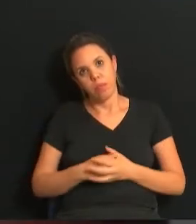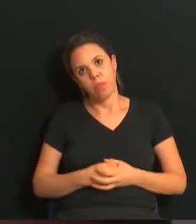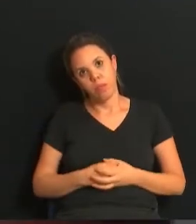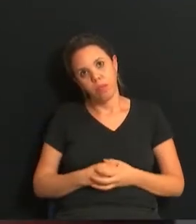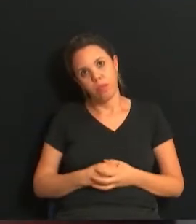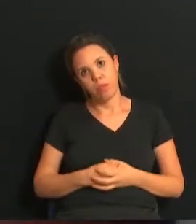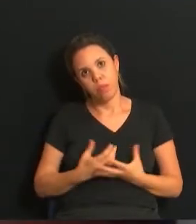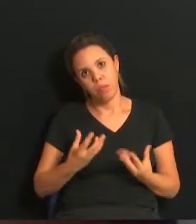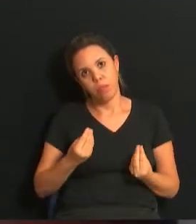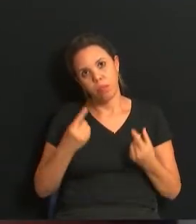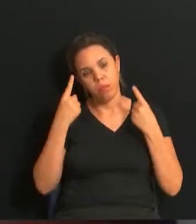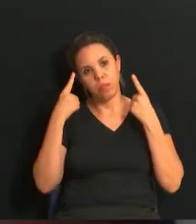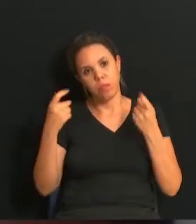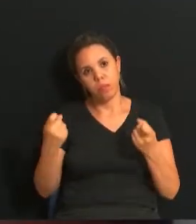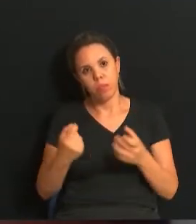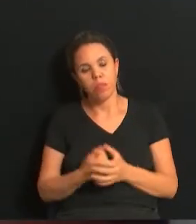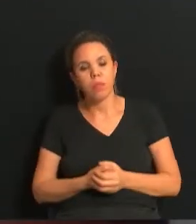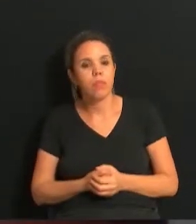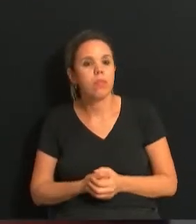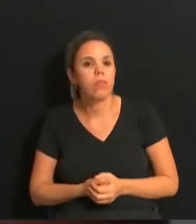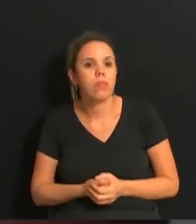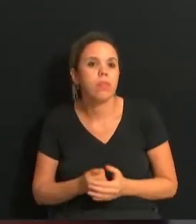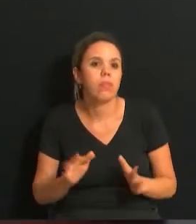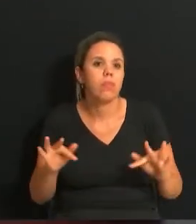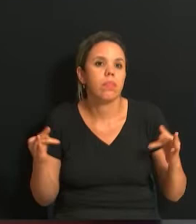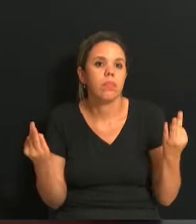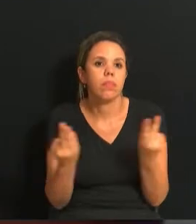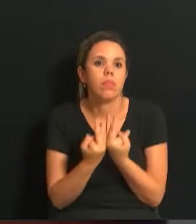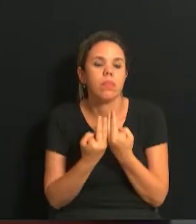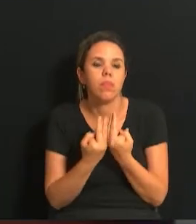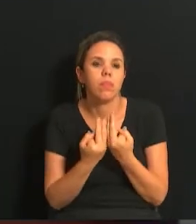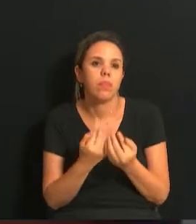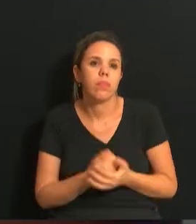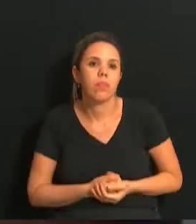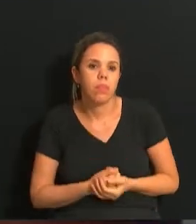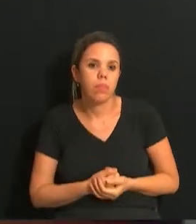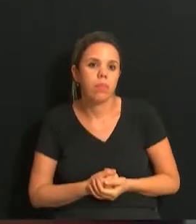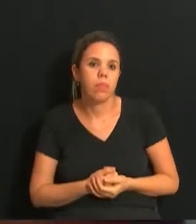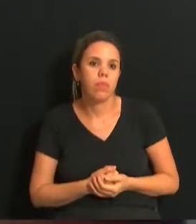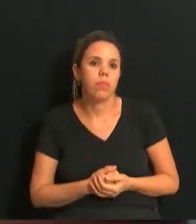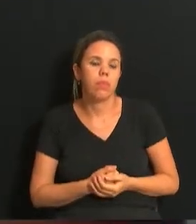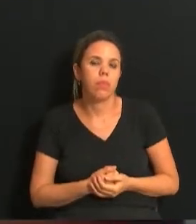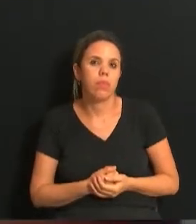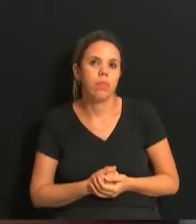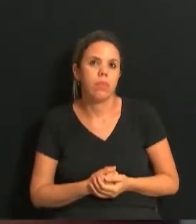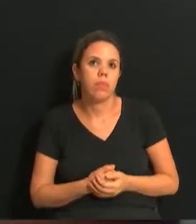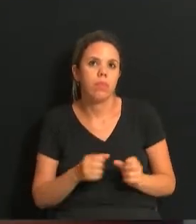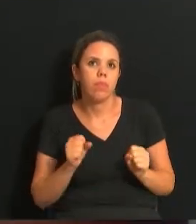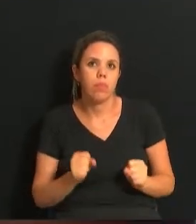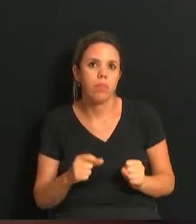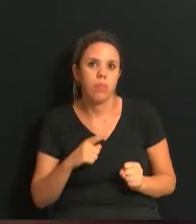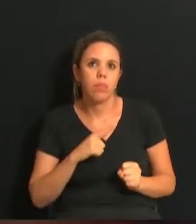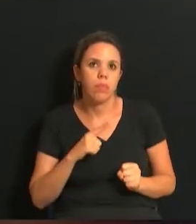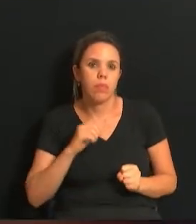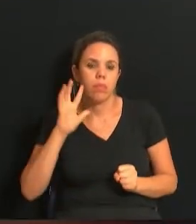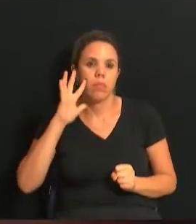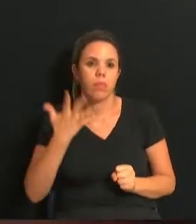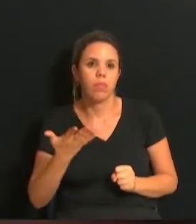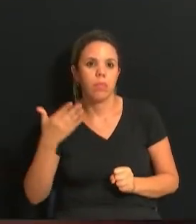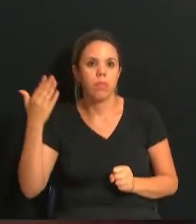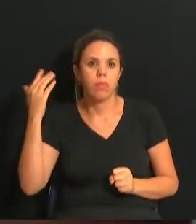várias violências nos seus lares, nas suas relações. E isso poderia ter sido resolvido lá